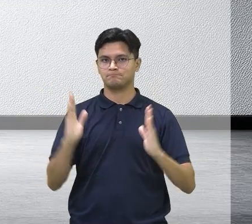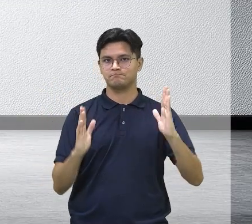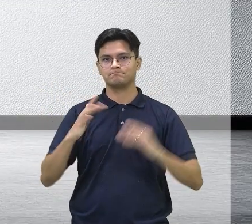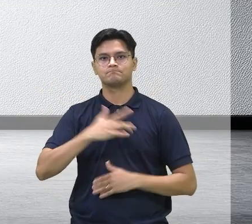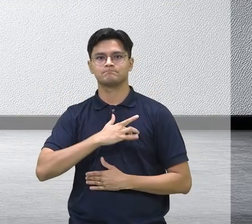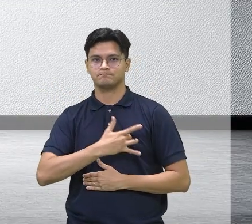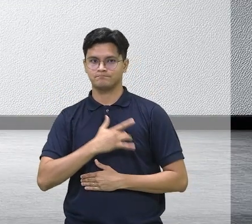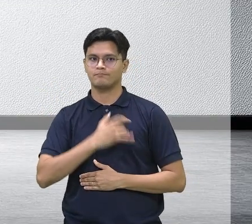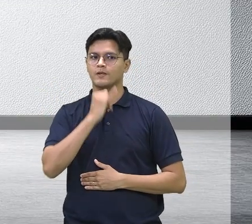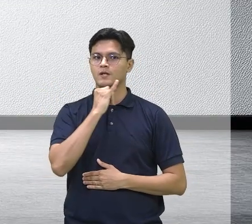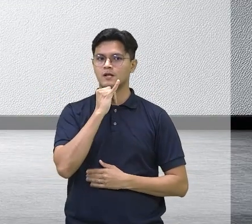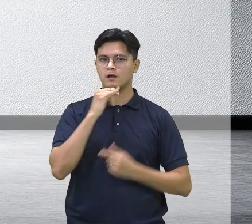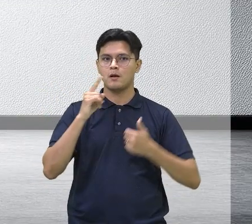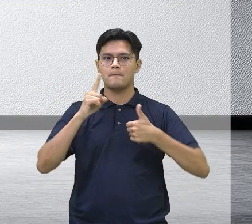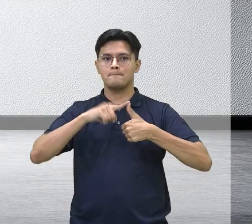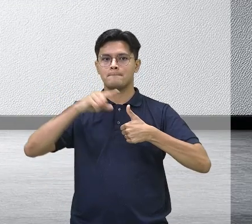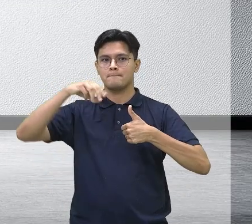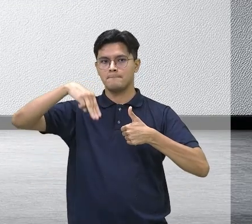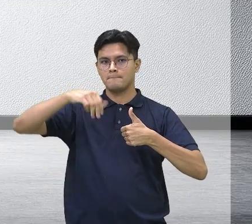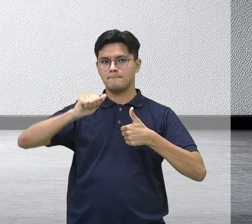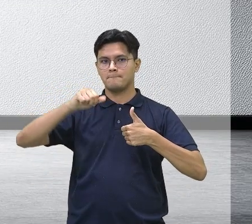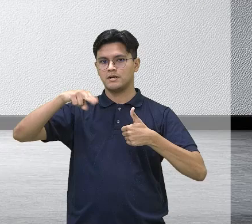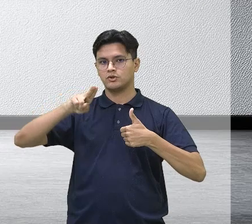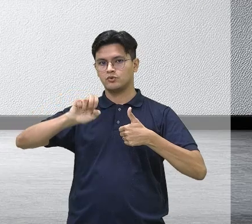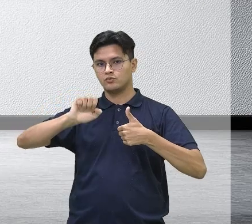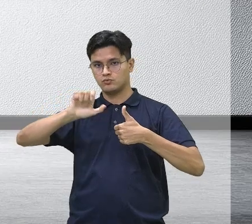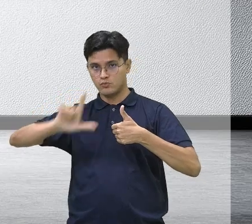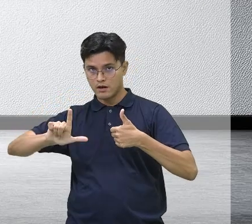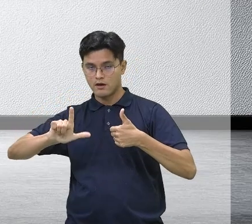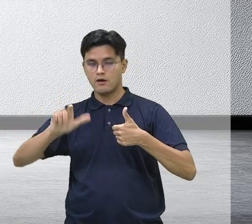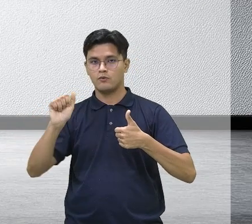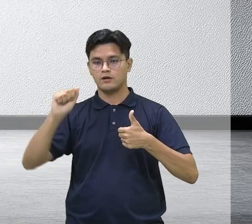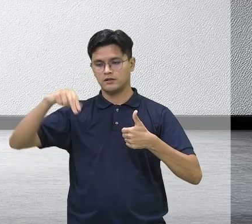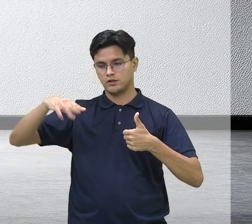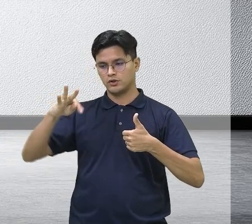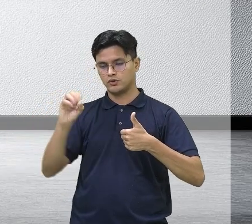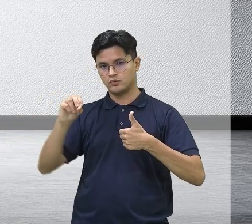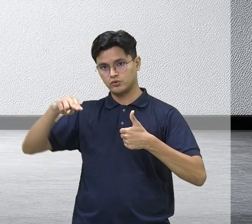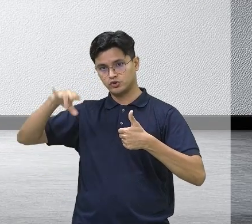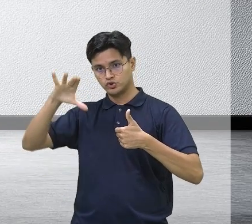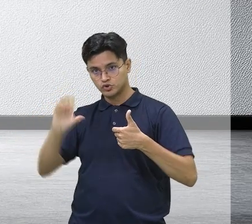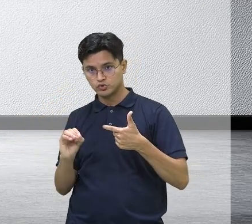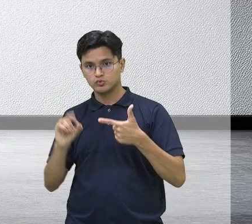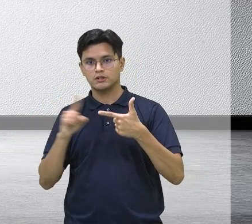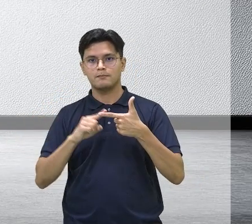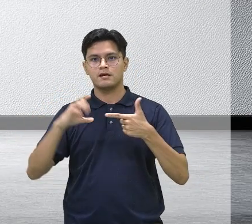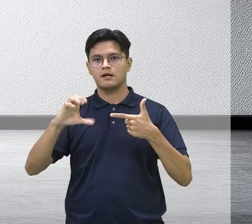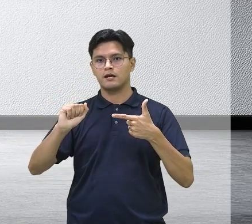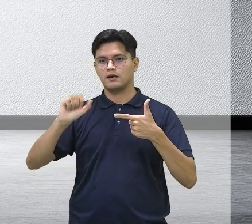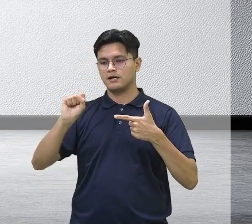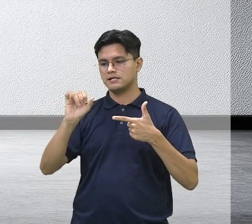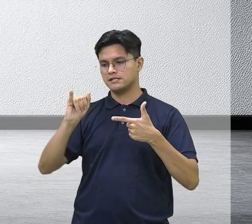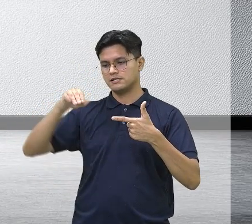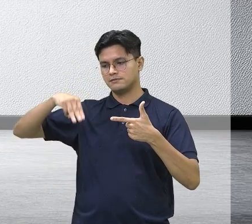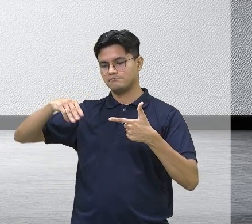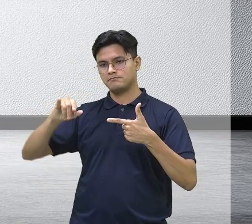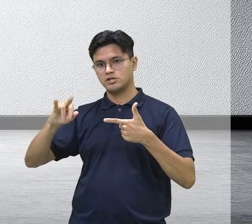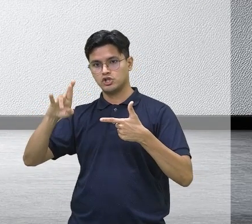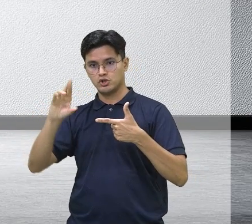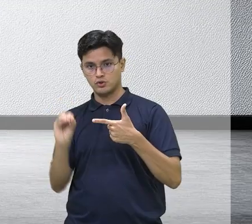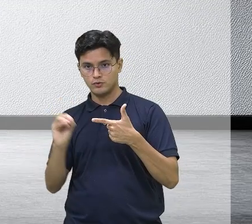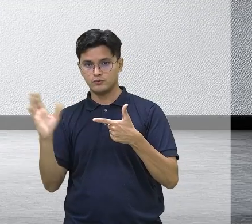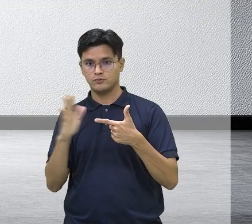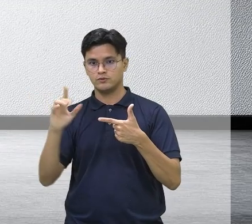Manuel Antônio de Azevedo, né? Álvares de Azevedo. Nós temos também Casimiro de Abreu, conhecido